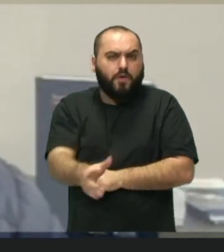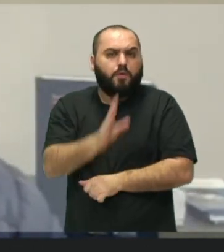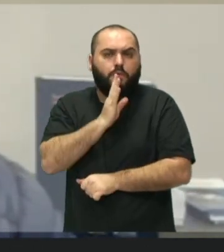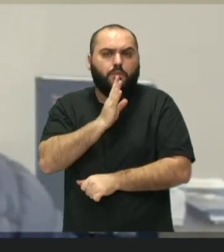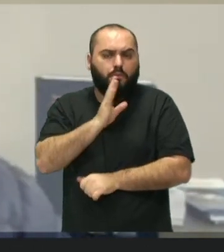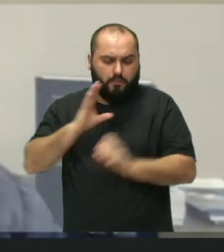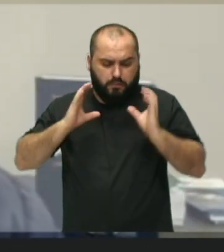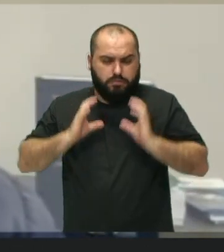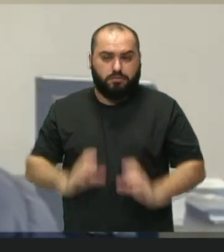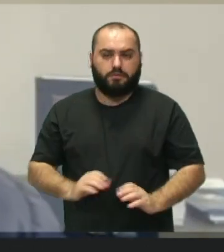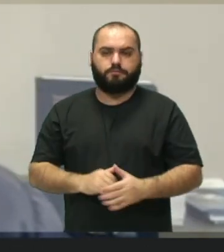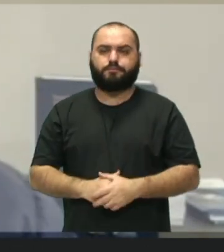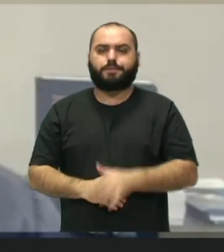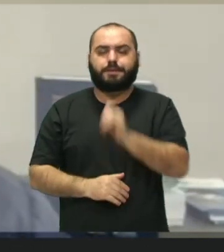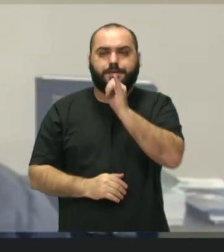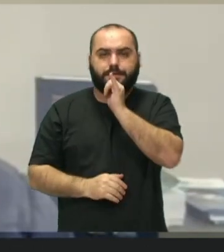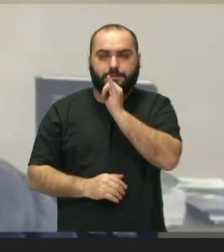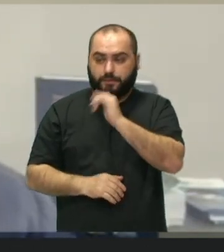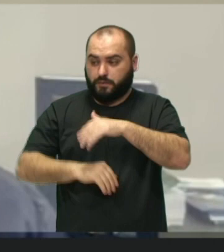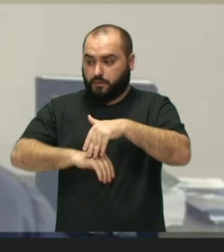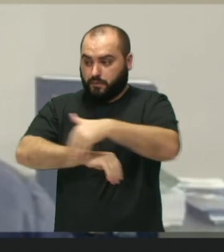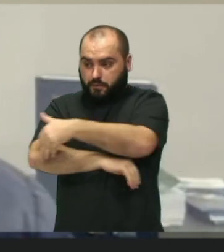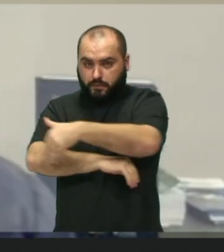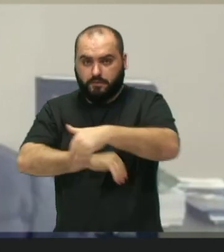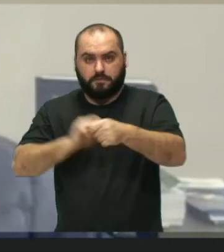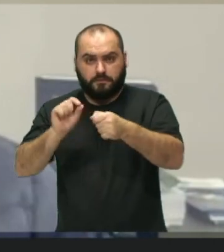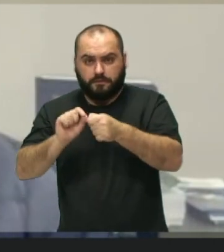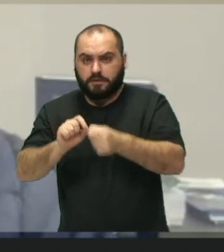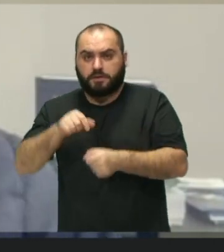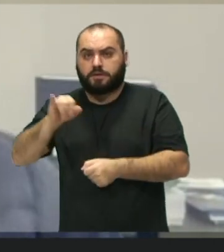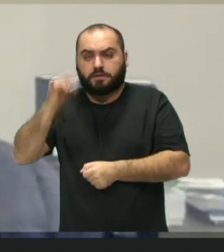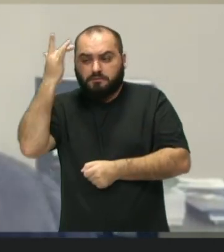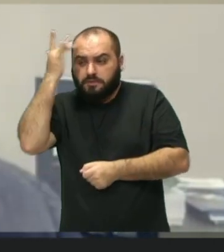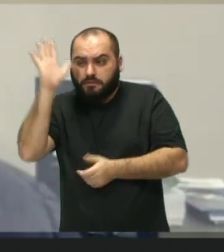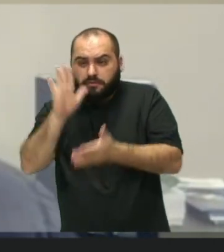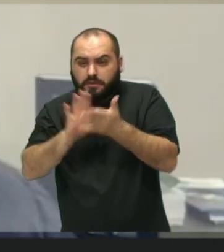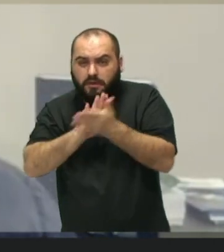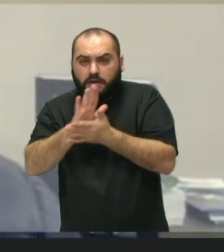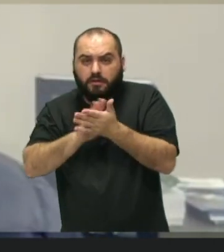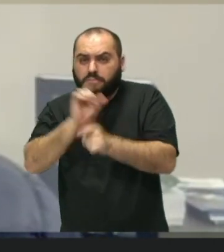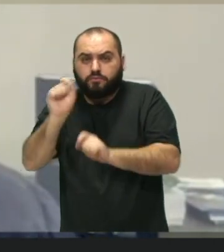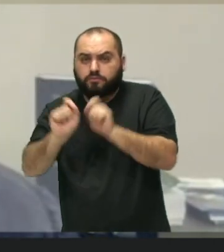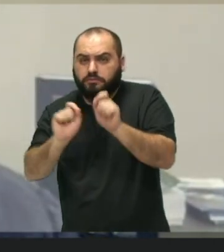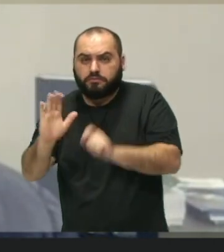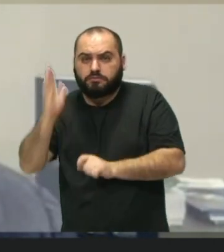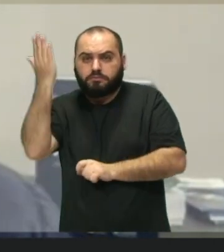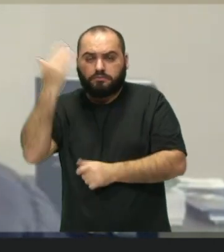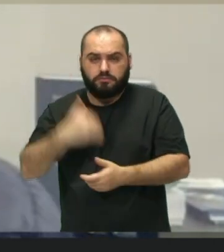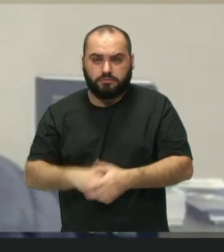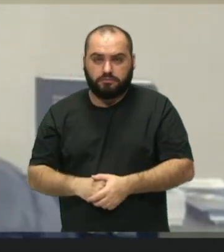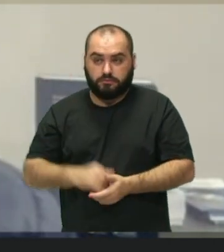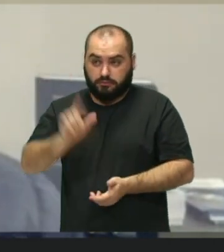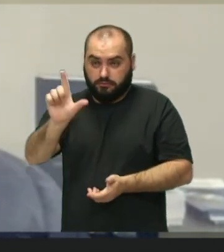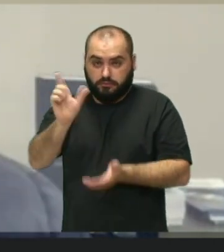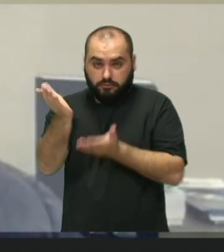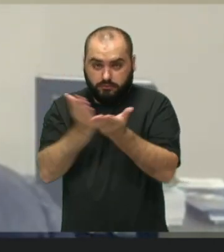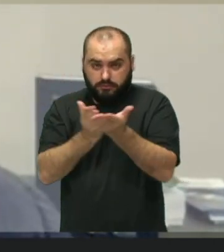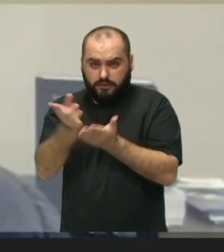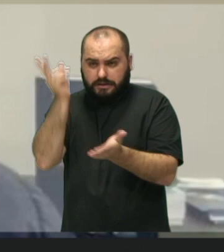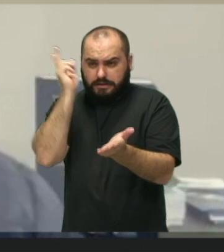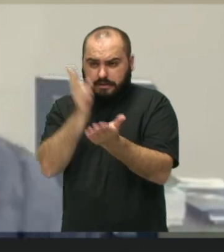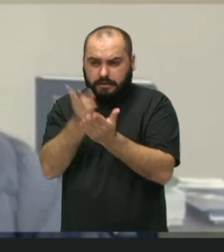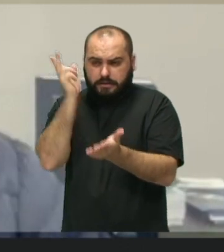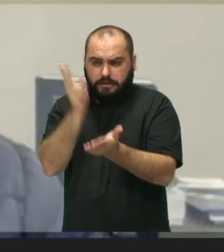você vai se manifestar, por exemplo, para aquela rua que estão fazendo, se você não sabe nada do que houve? As licitações estarão entre nós para